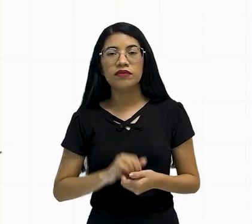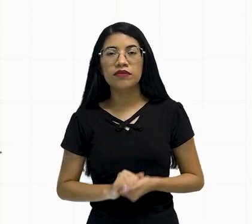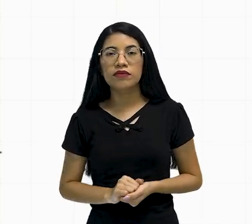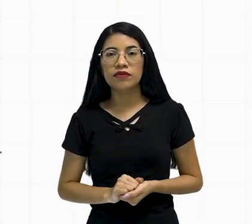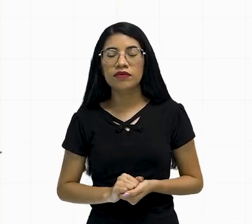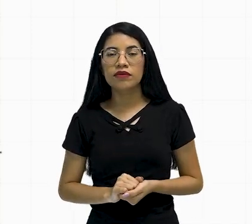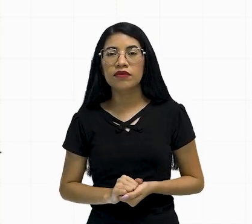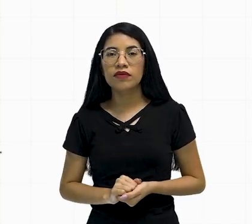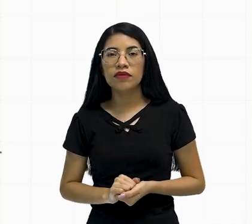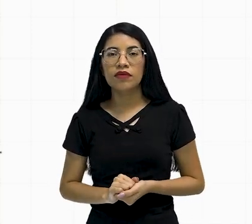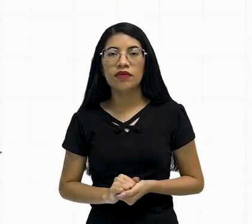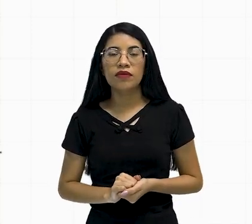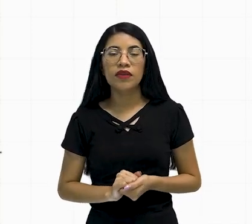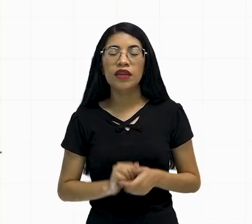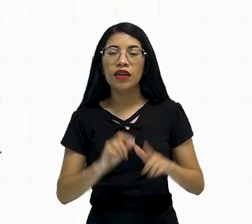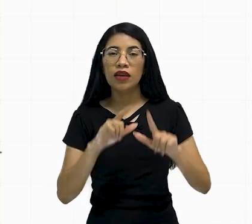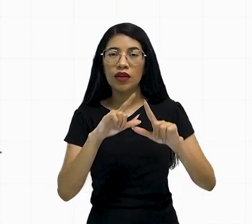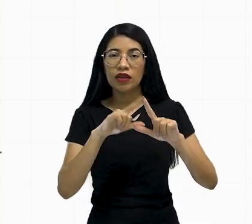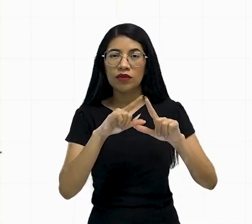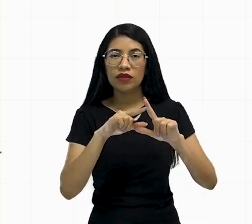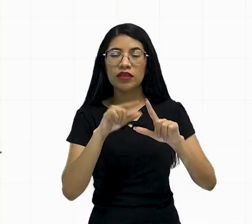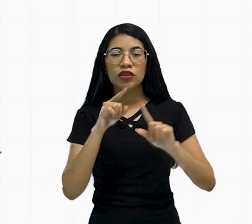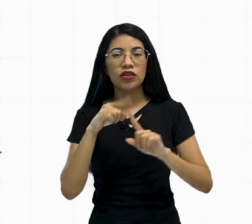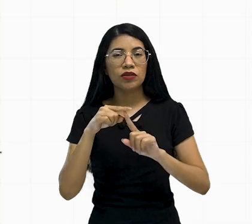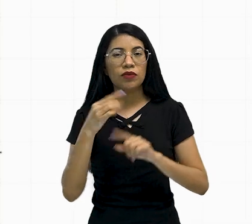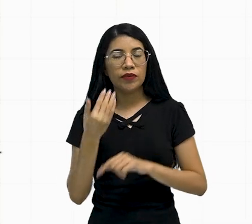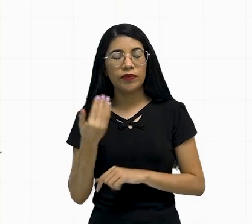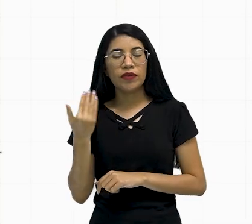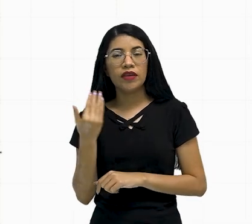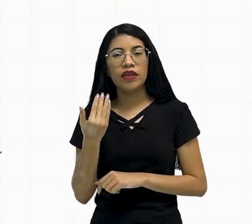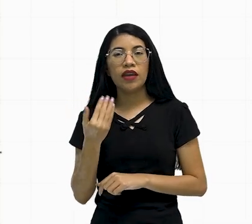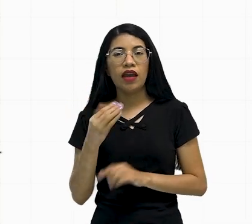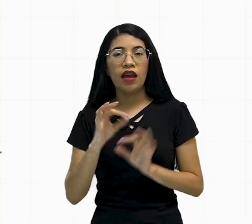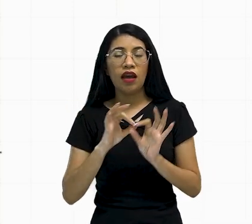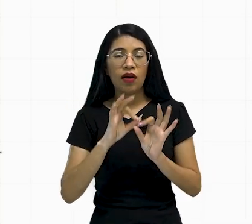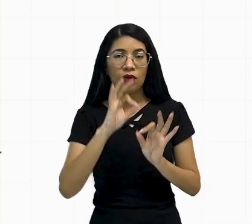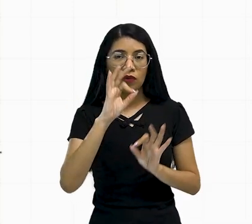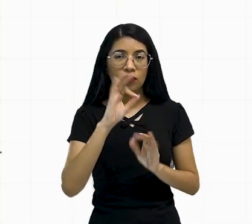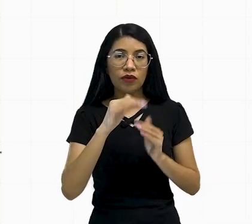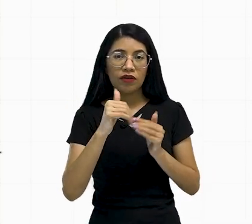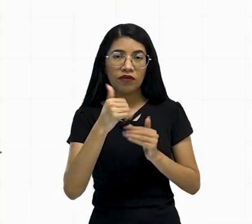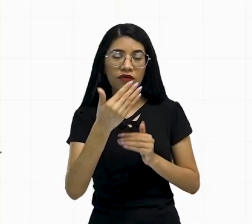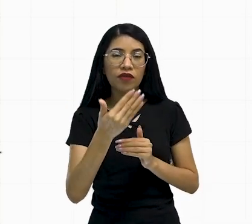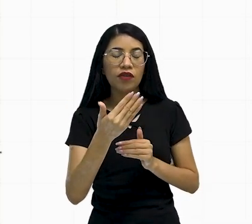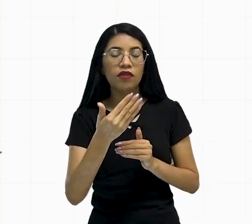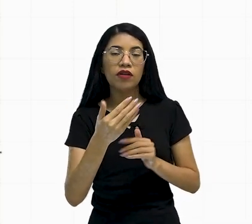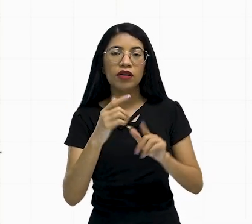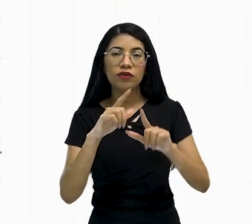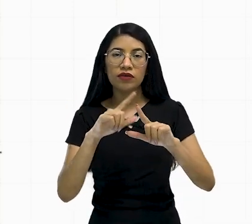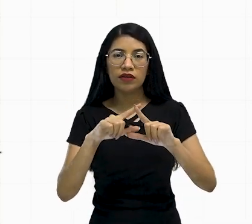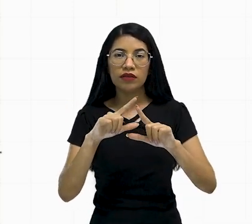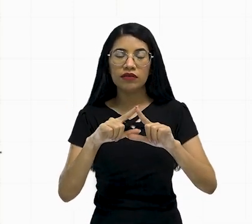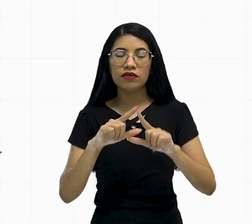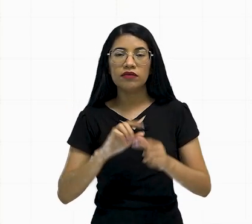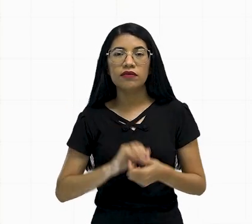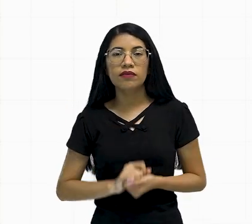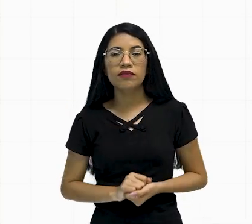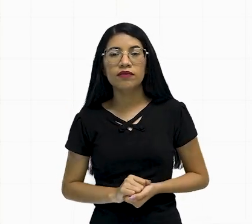E no triângulo obtusângulo, a altura ela será externa à figura, beleza?